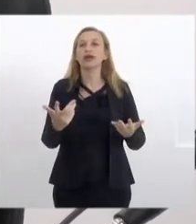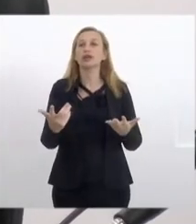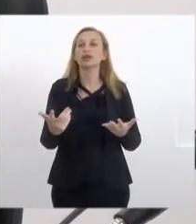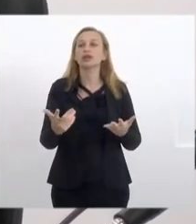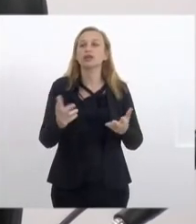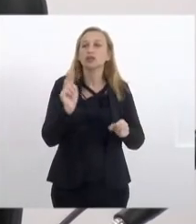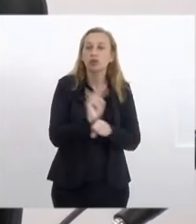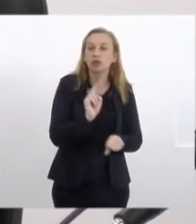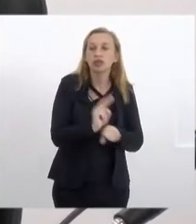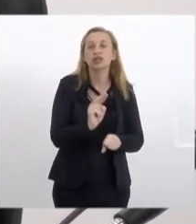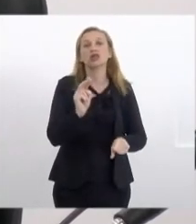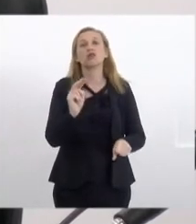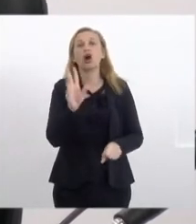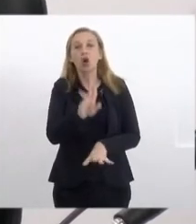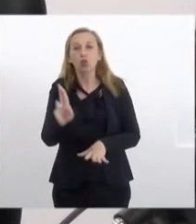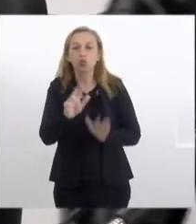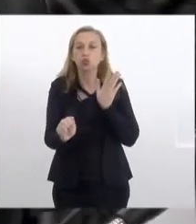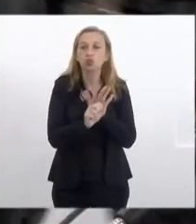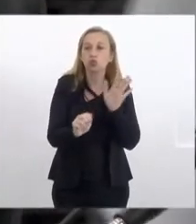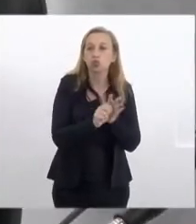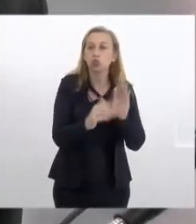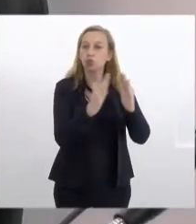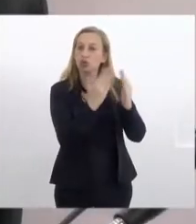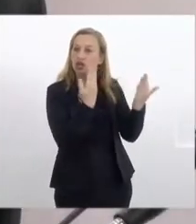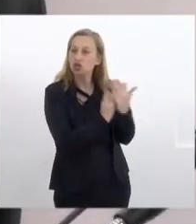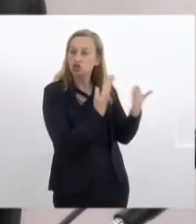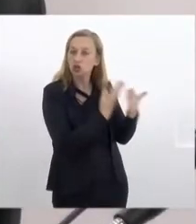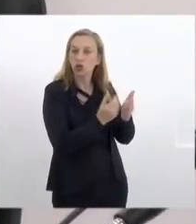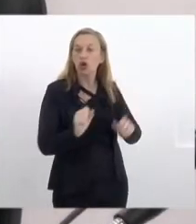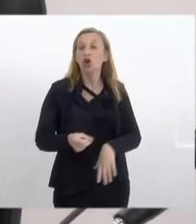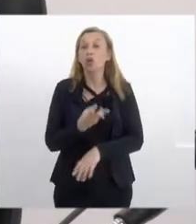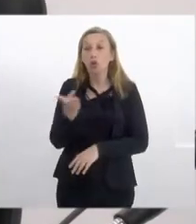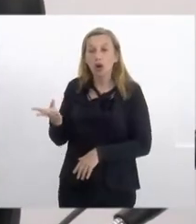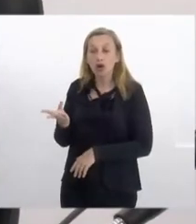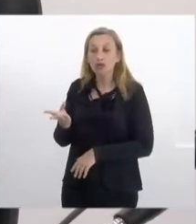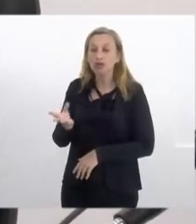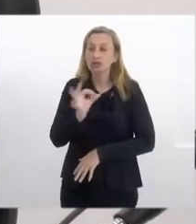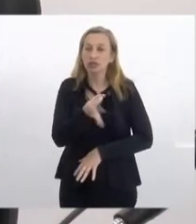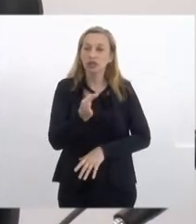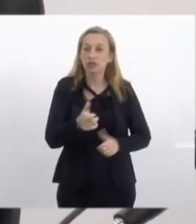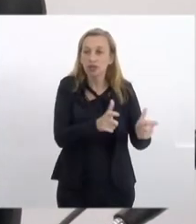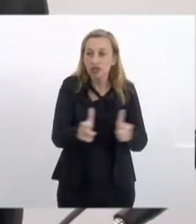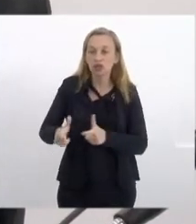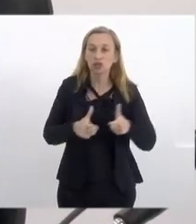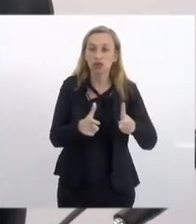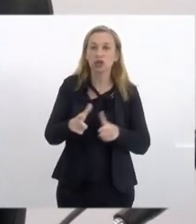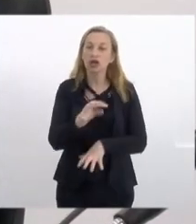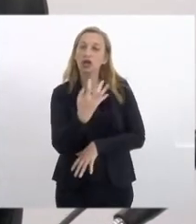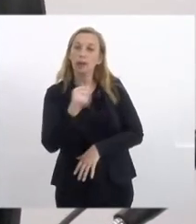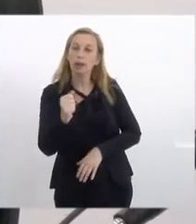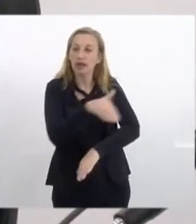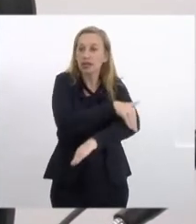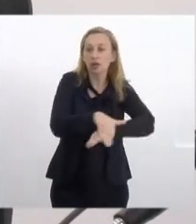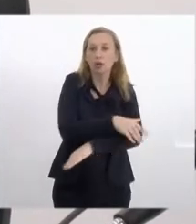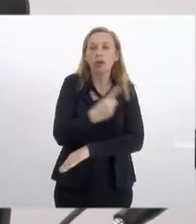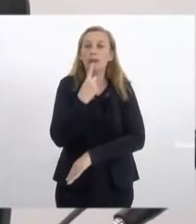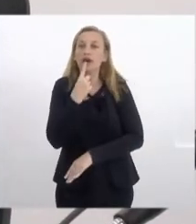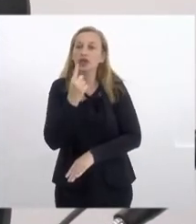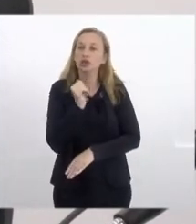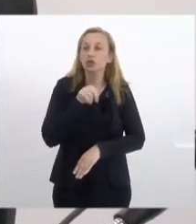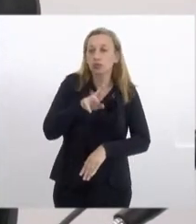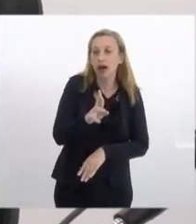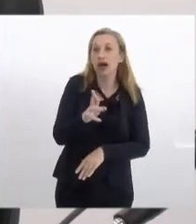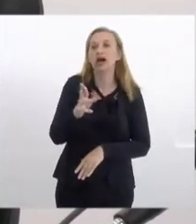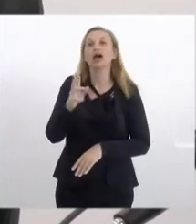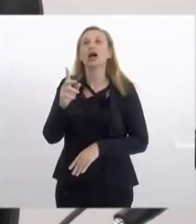de prevenção ao uso de drogas, tanto nas escolas quanto, inclusive, nesses lugares, com campanha na rua, próximo aos bares, próximo às